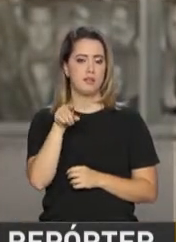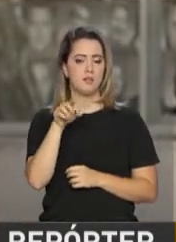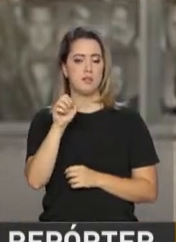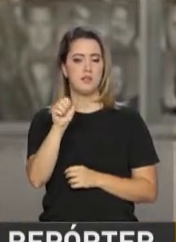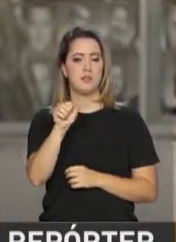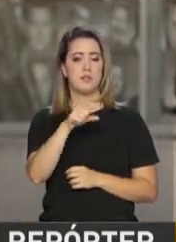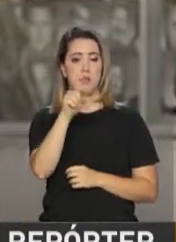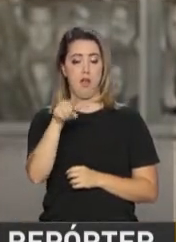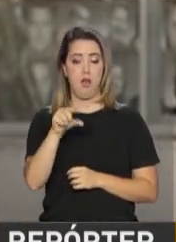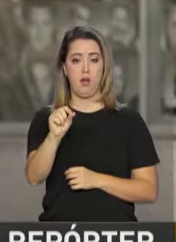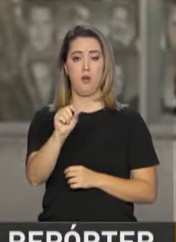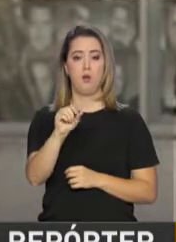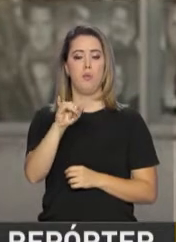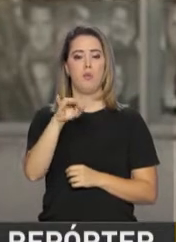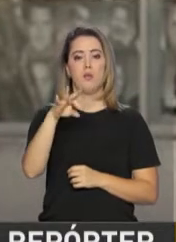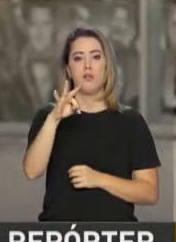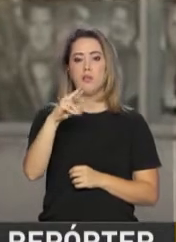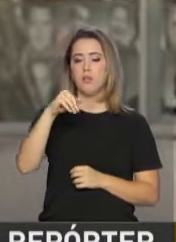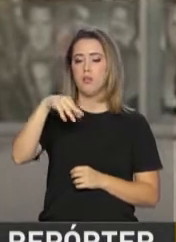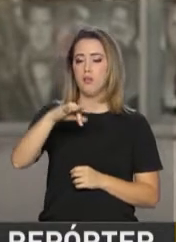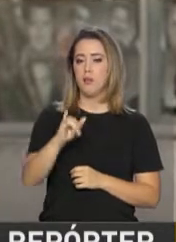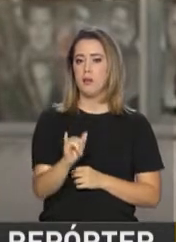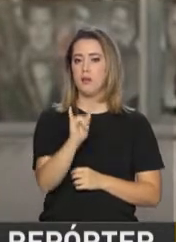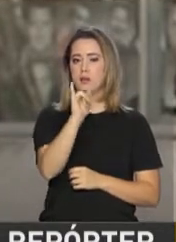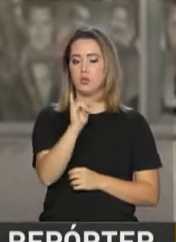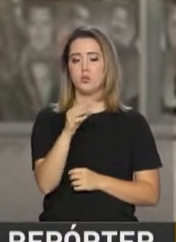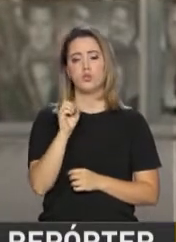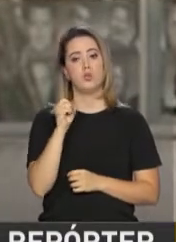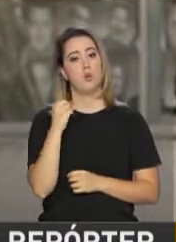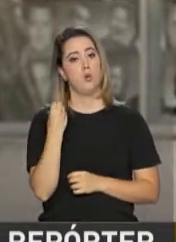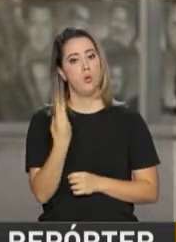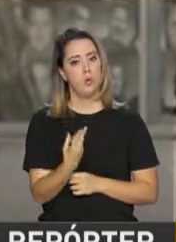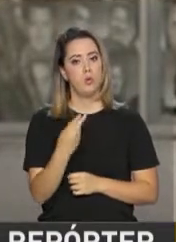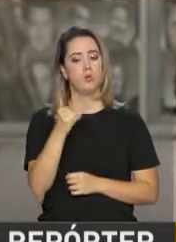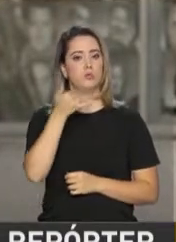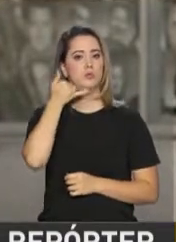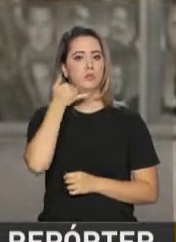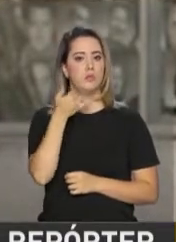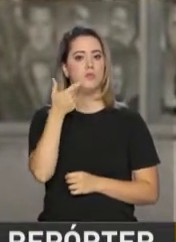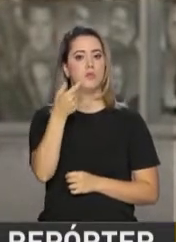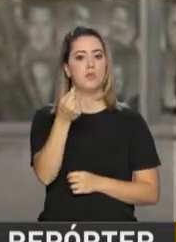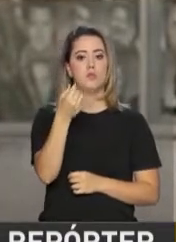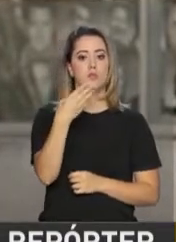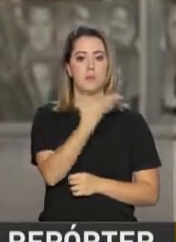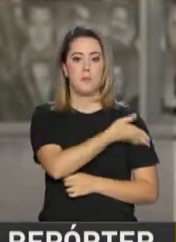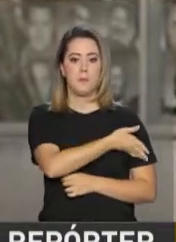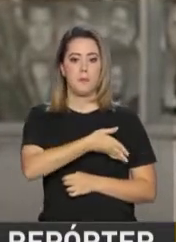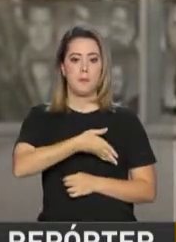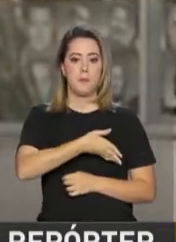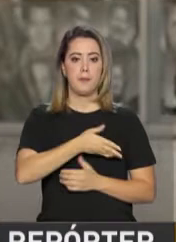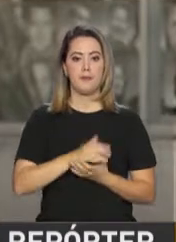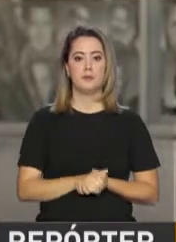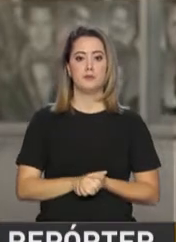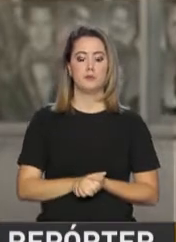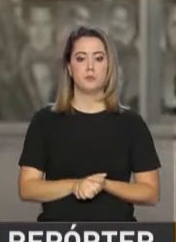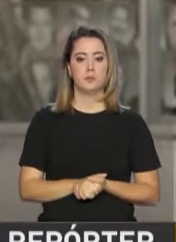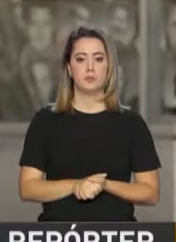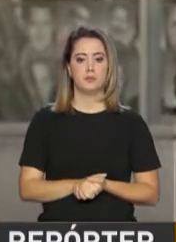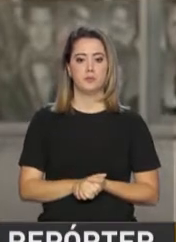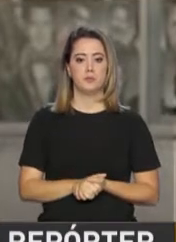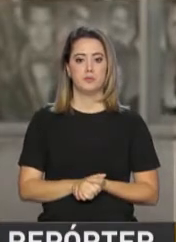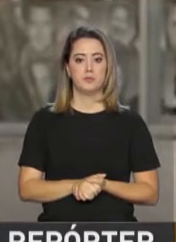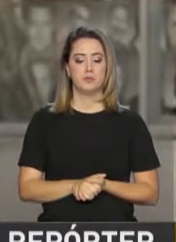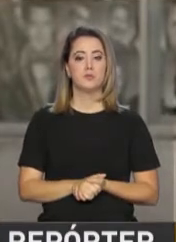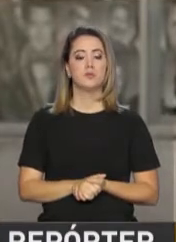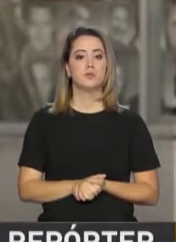itamaraty.gov.br e pelos telefones 61 20 e 30 8 803 o final 8804 das